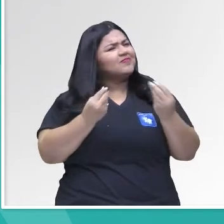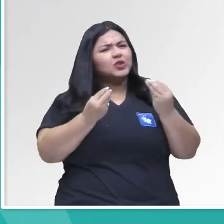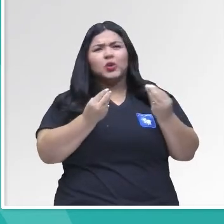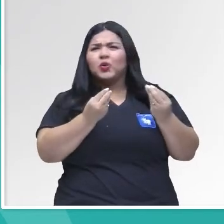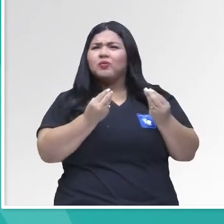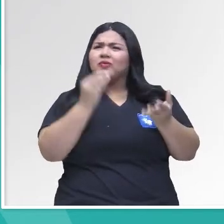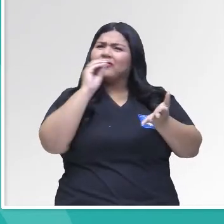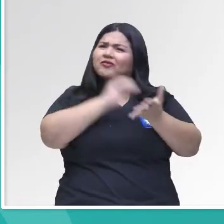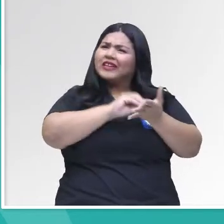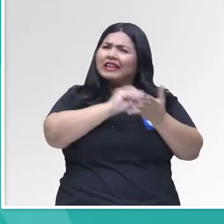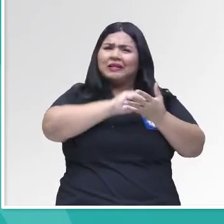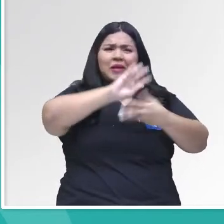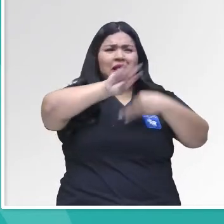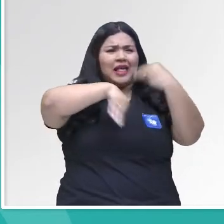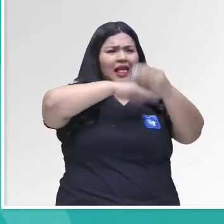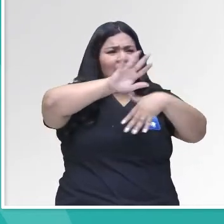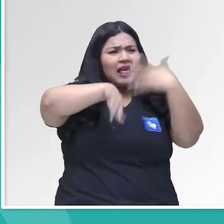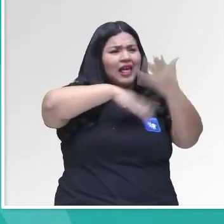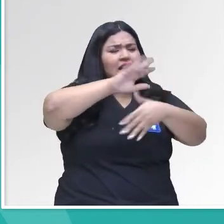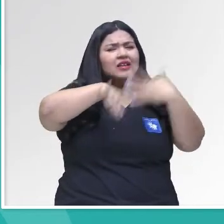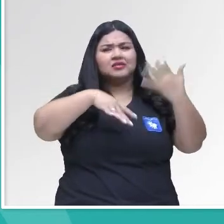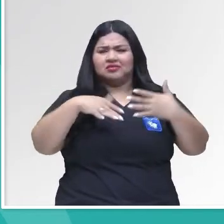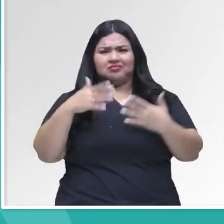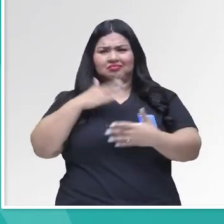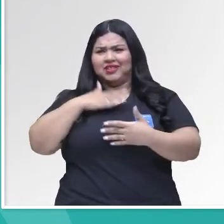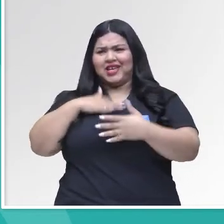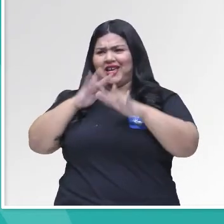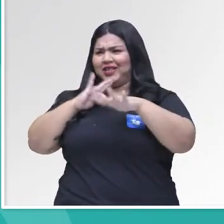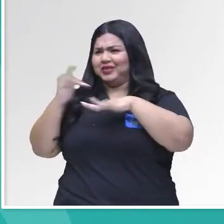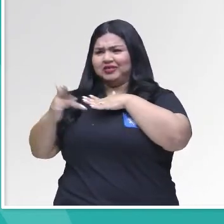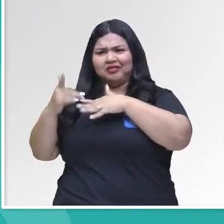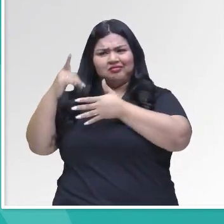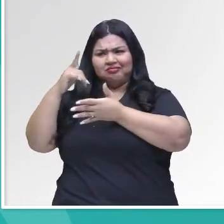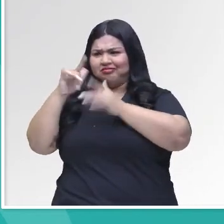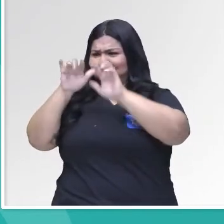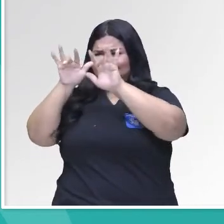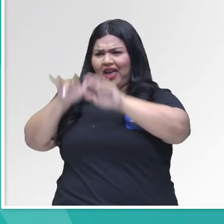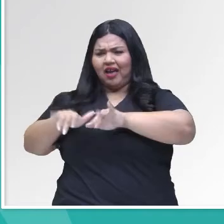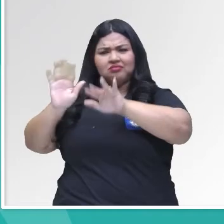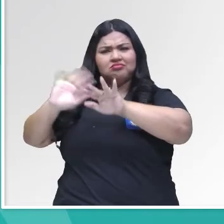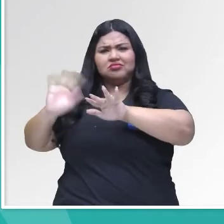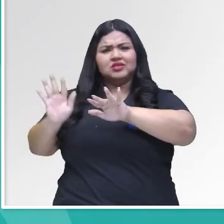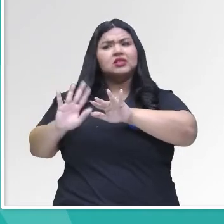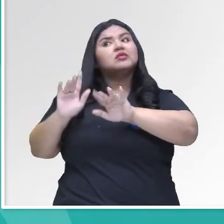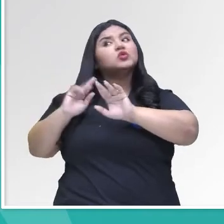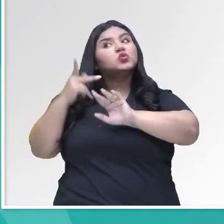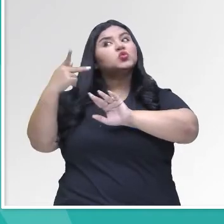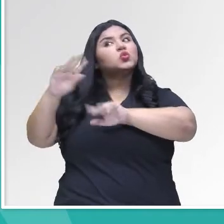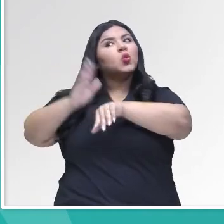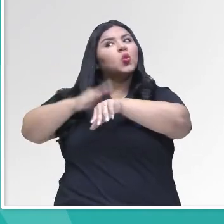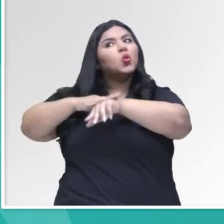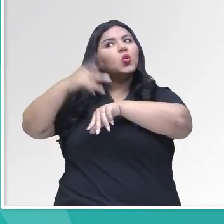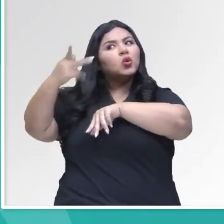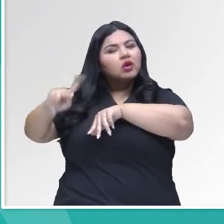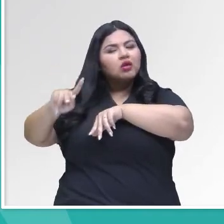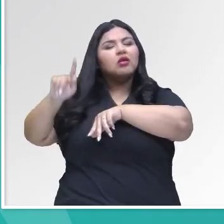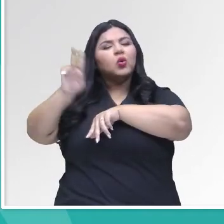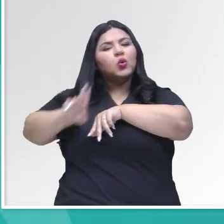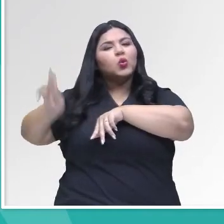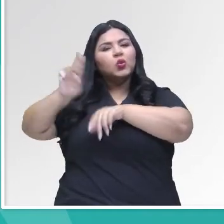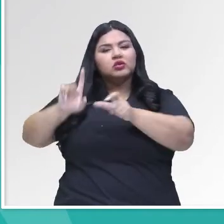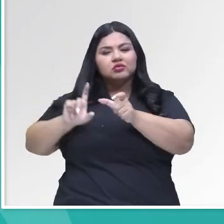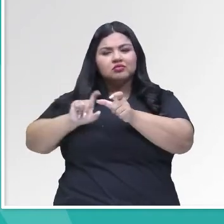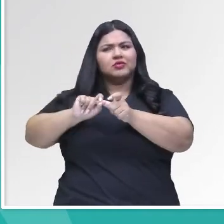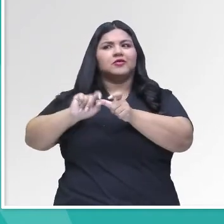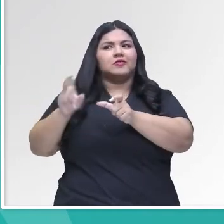de frases é isso aí. Nem nas minhas redes sociais eu escrevo assim. Lá na sua rede social você usa as conjunções. Você vai começar